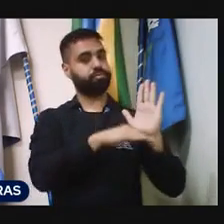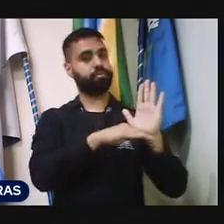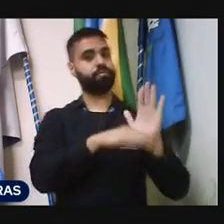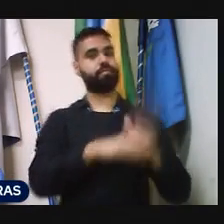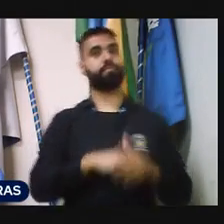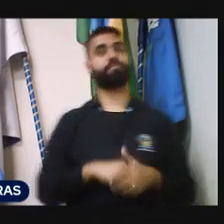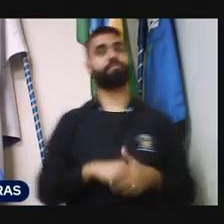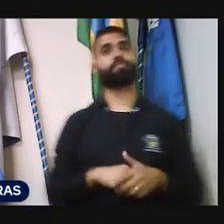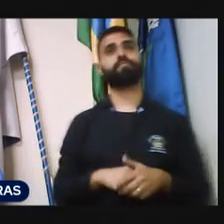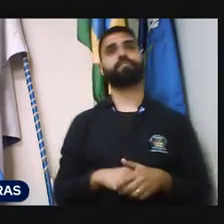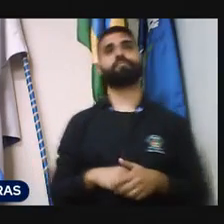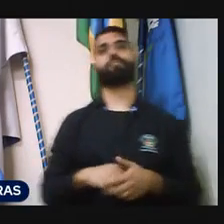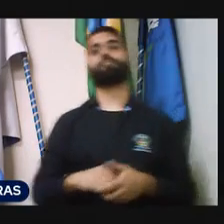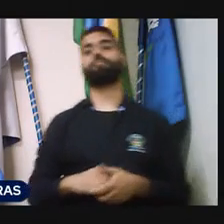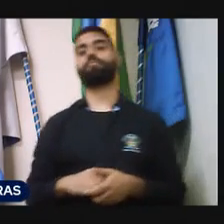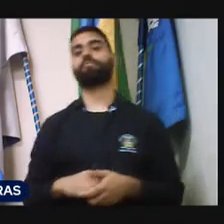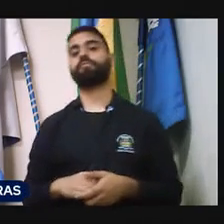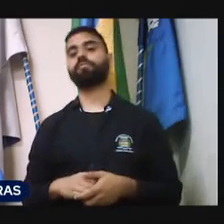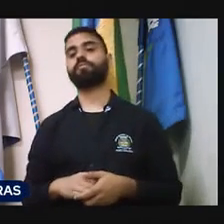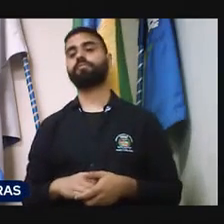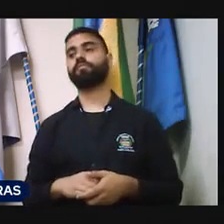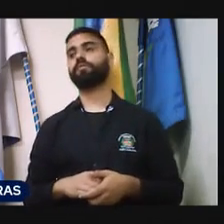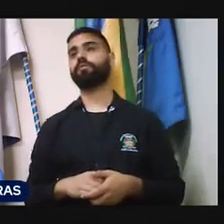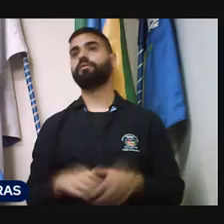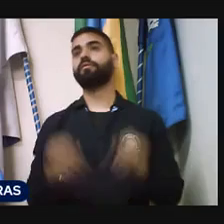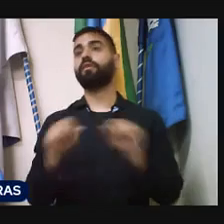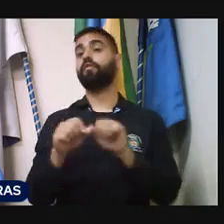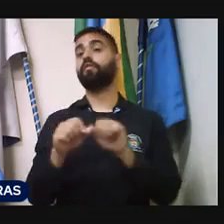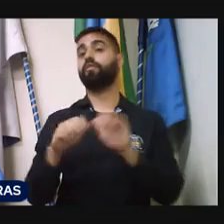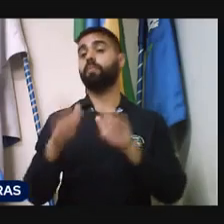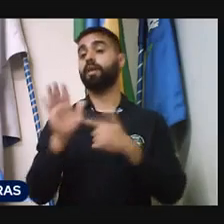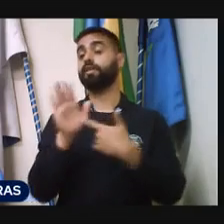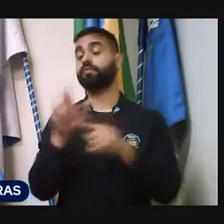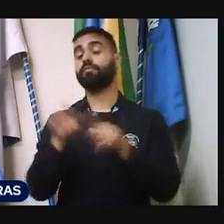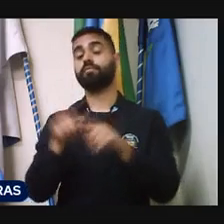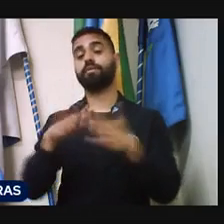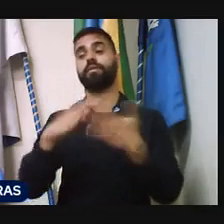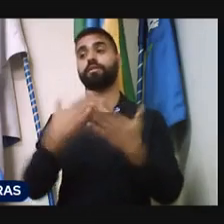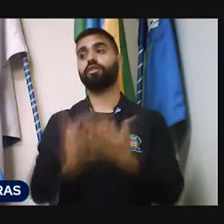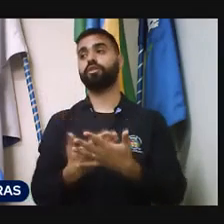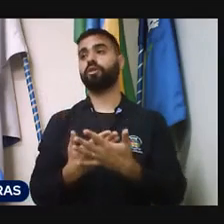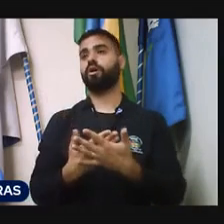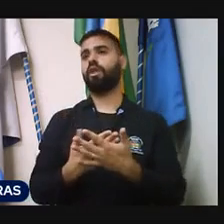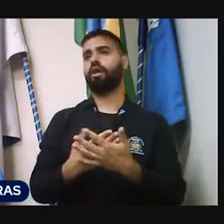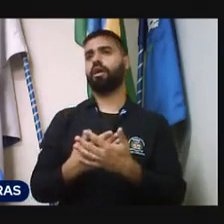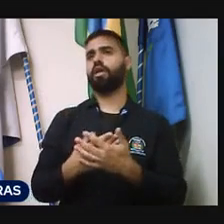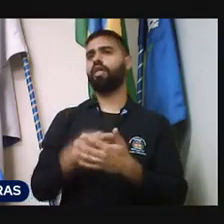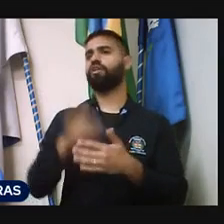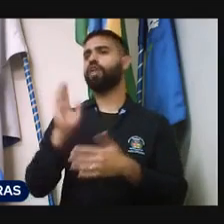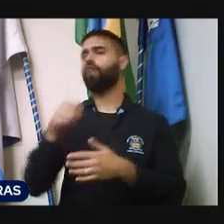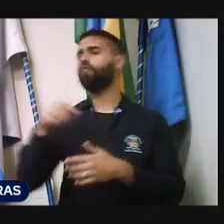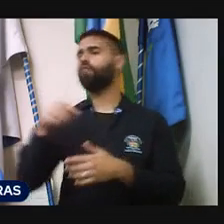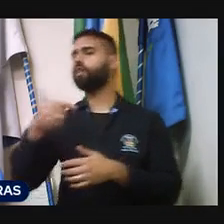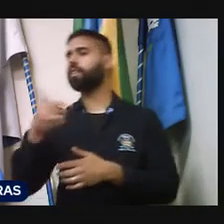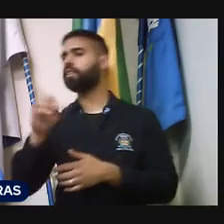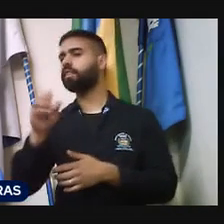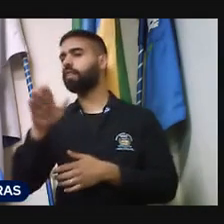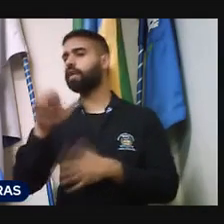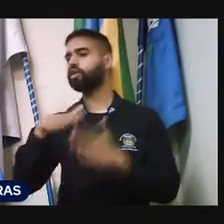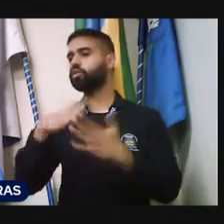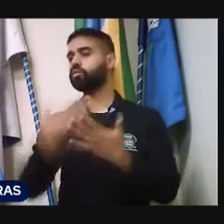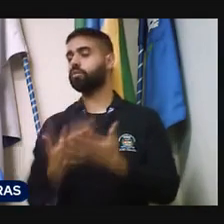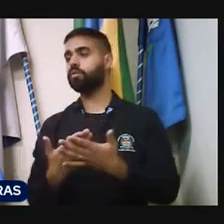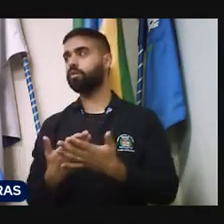tenso preferi não falar fiz uma indicação também das escolas né na a gente visitou até agora dez escolas era uma creche na